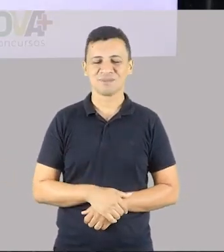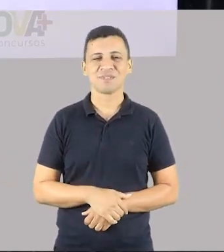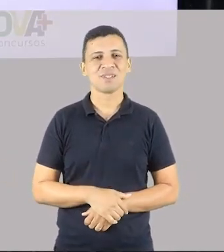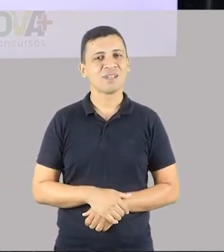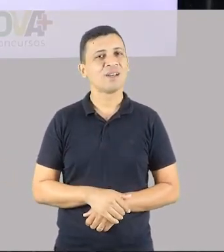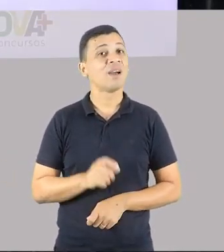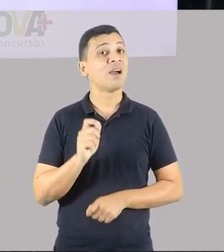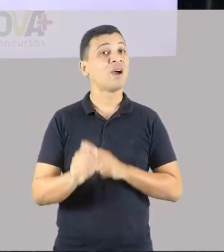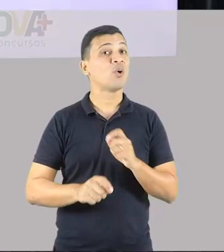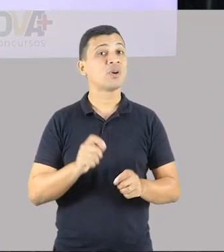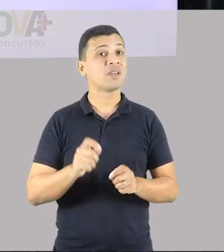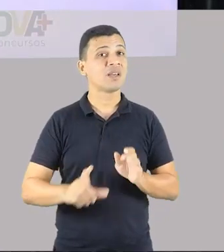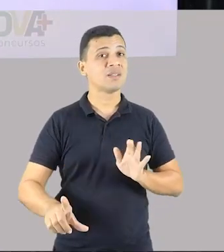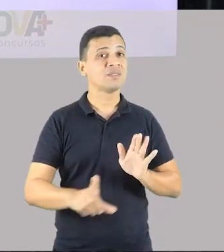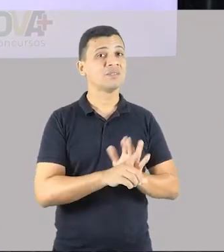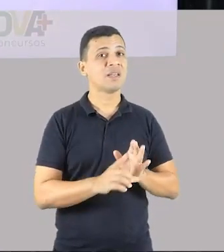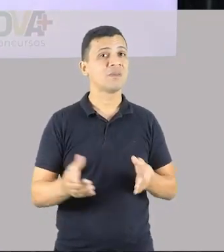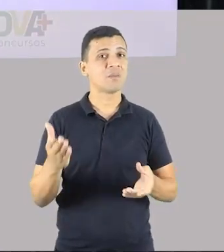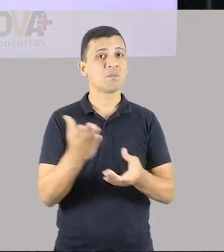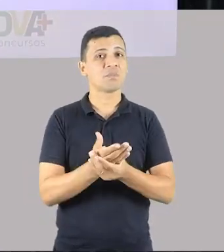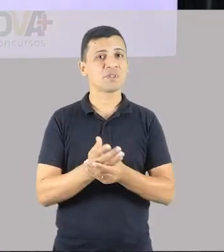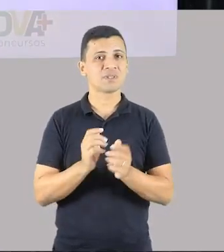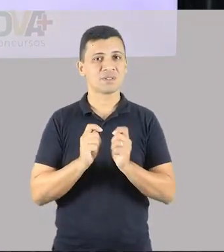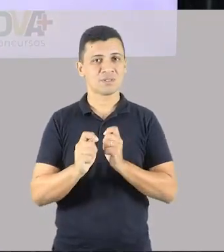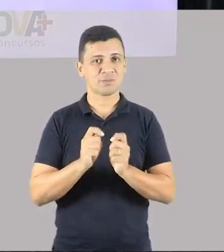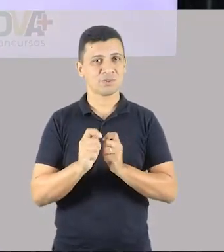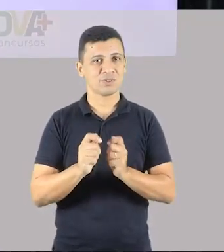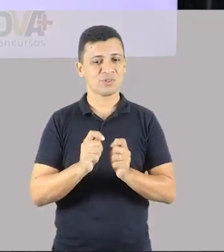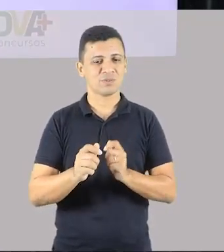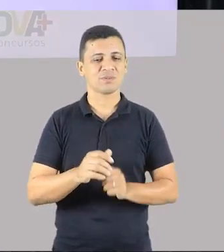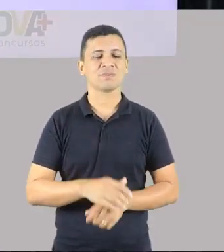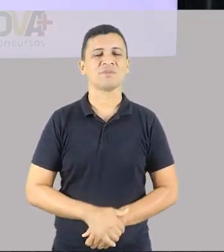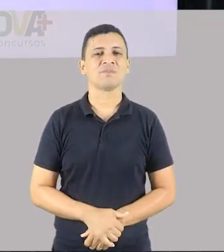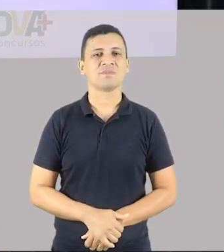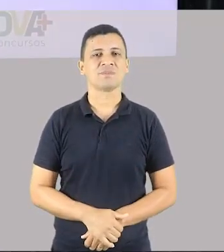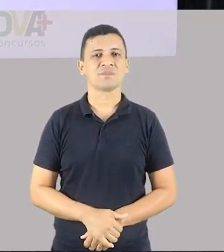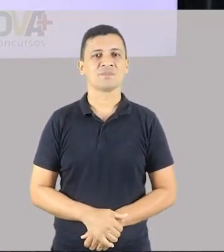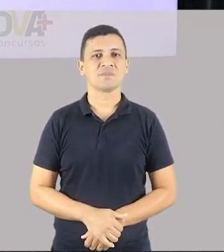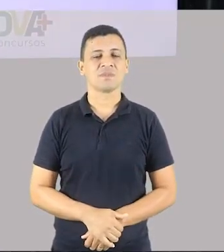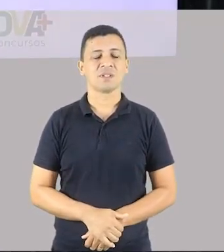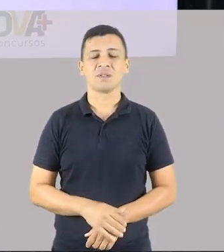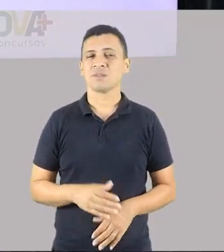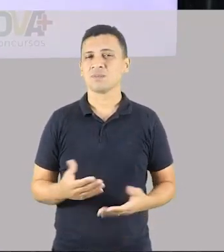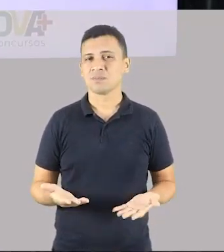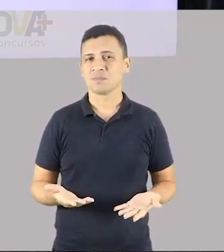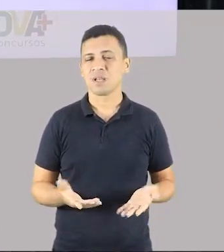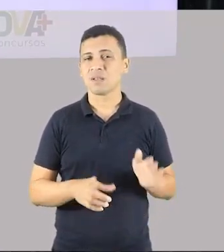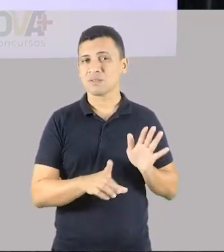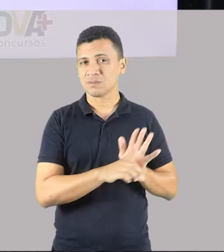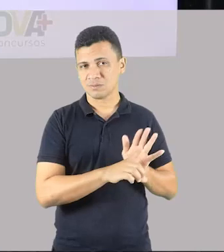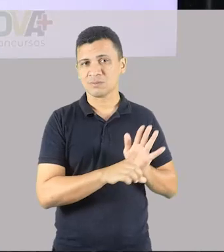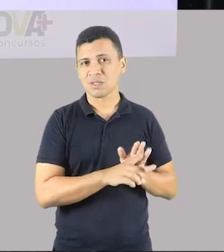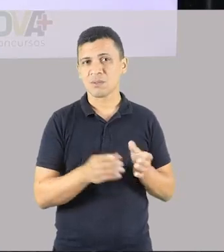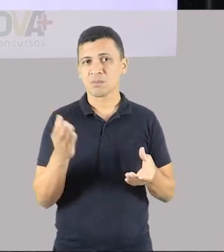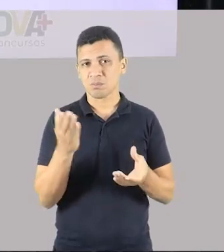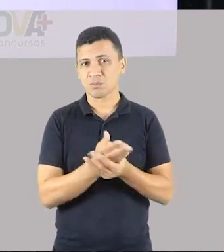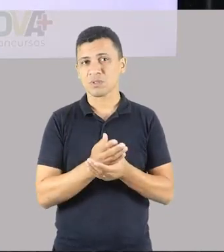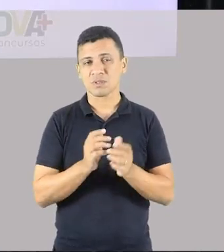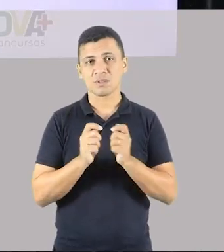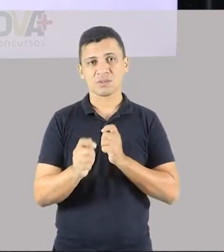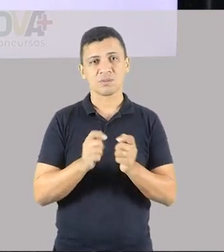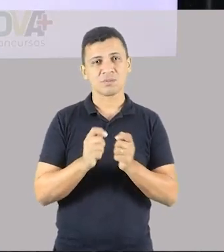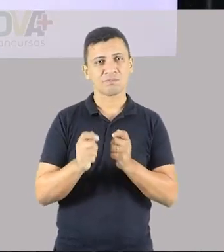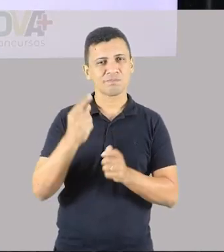pouquinho sobre a lei do processo administrativo. Quando você fala da lei do processo